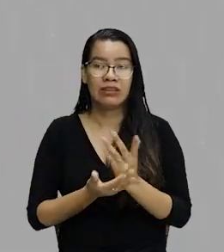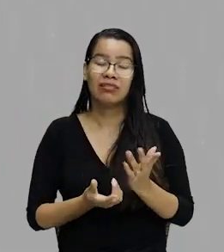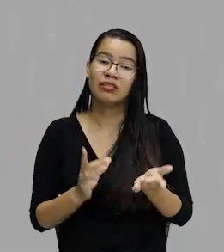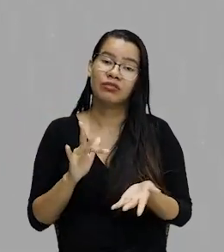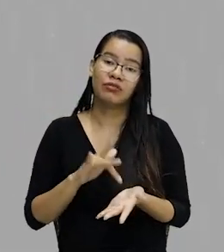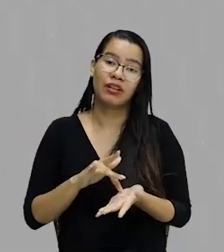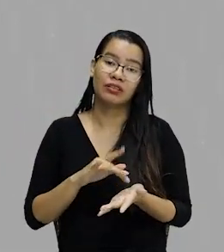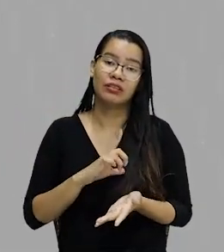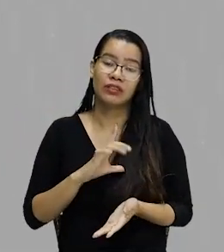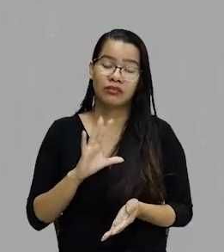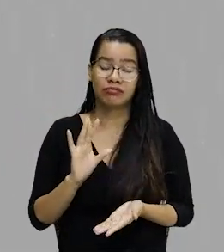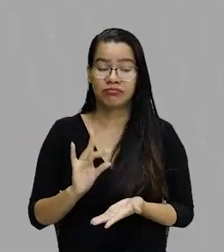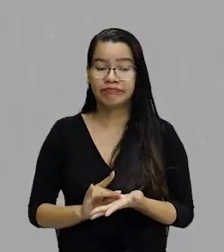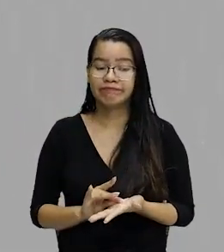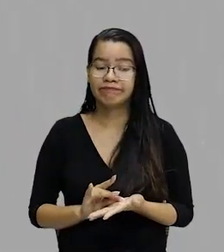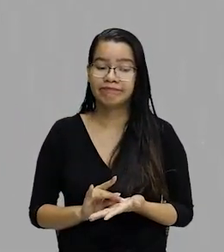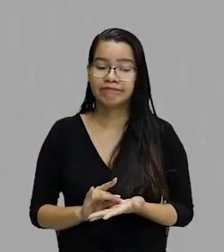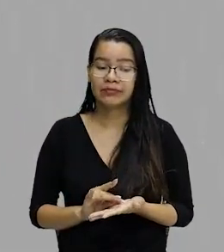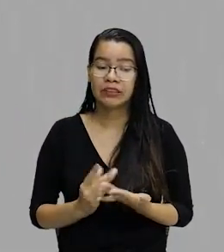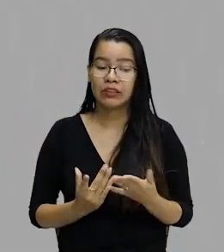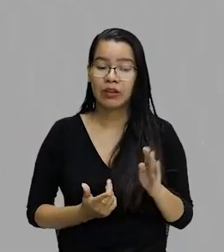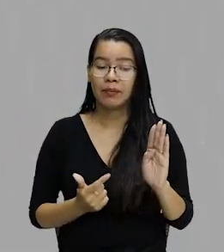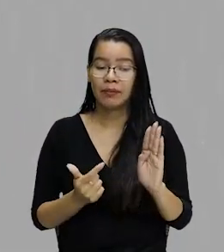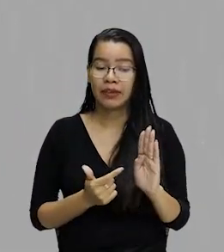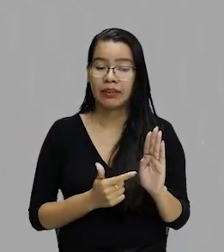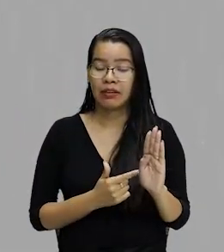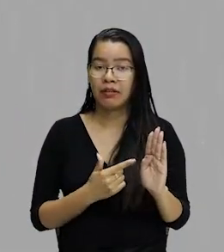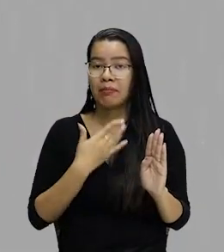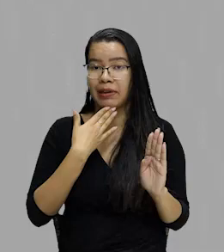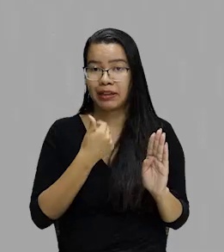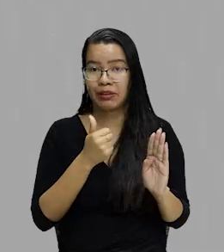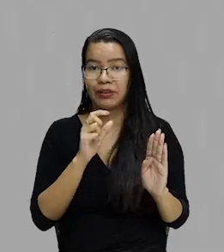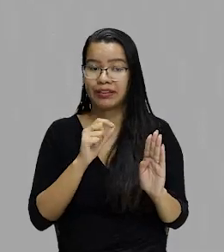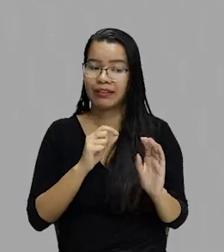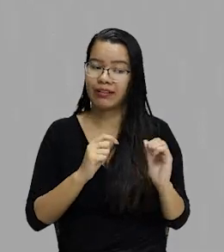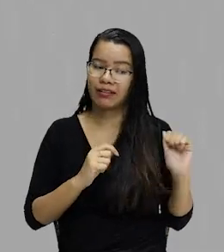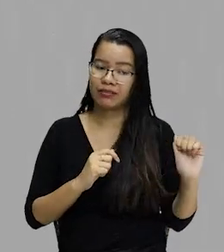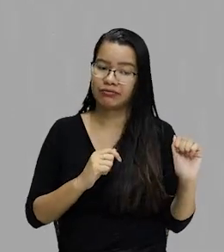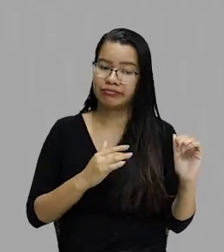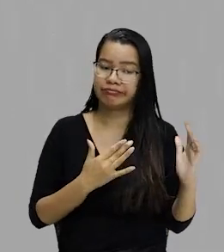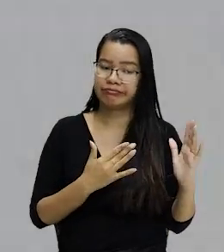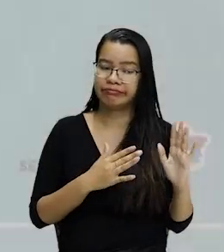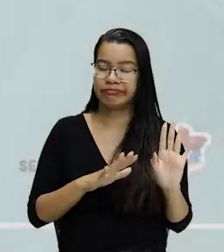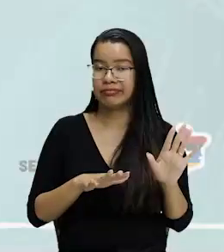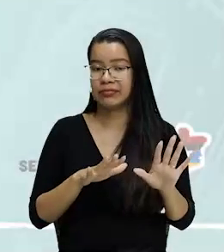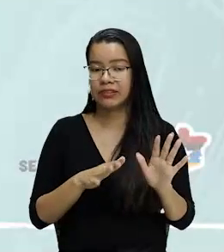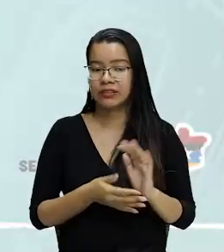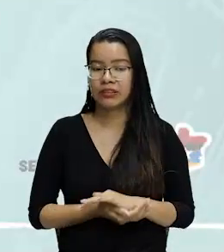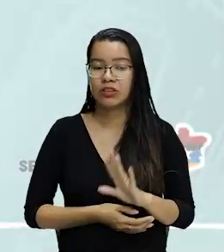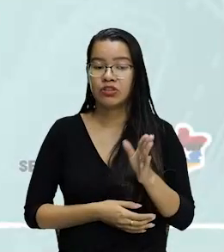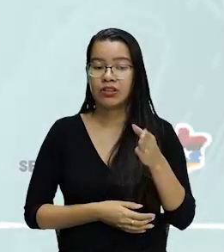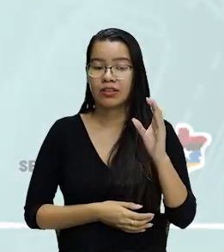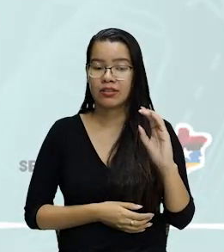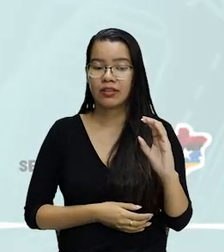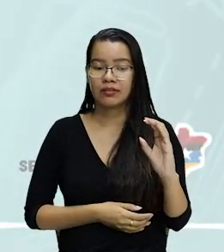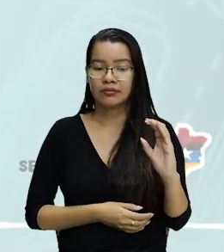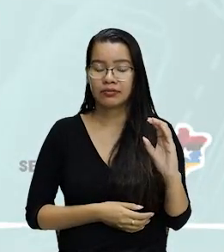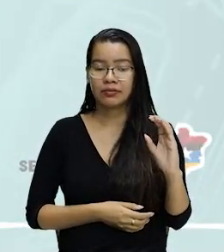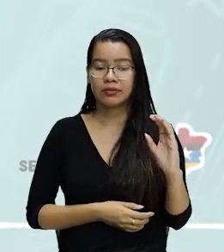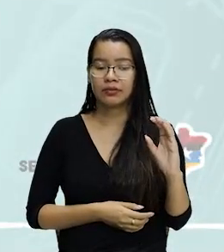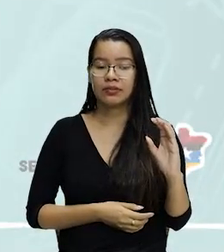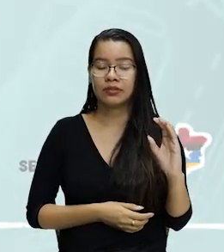existente, certo? Então, a letra B aqui está bem melhor que a letra A. Letra C, possibilitou a cristianização dos escravos,